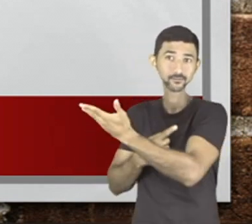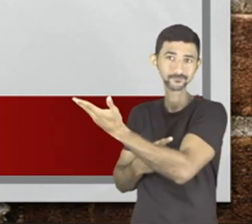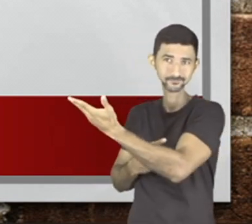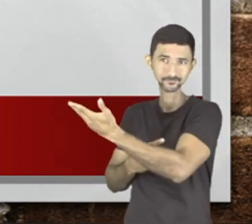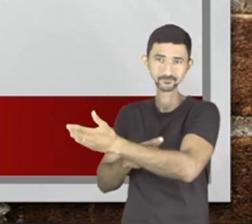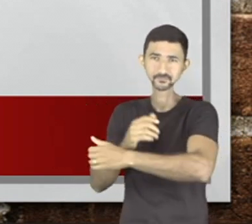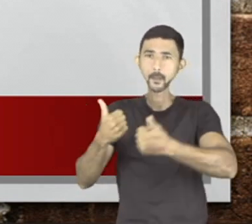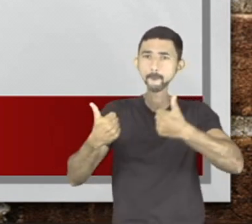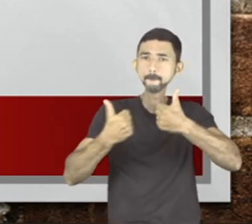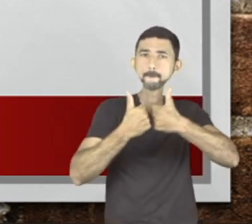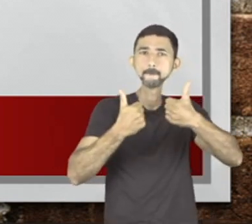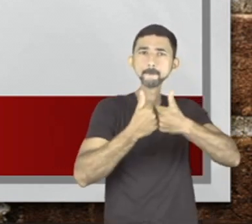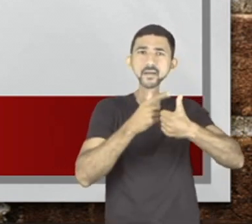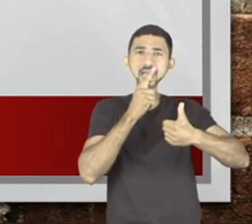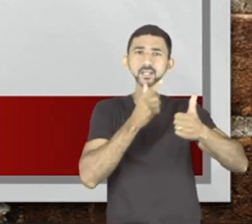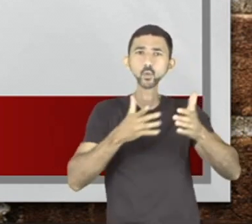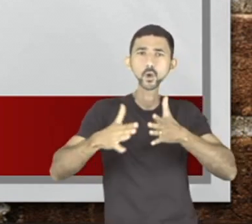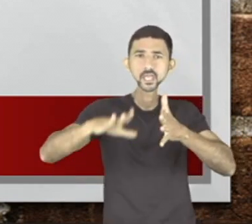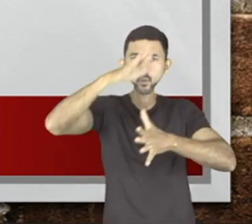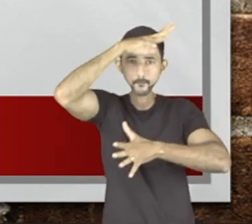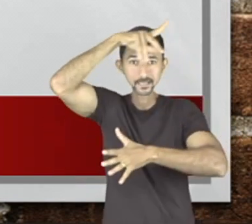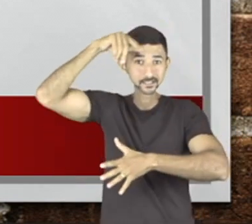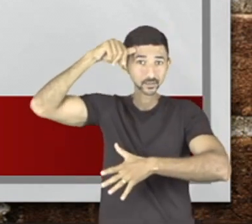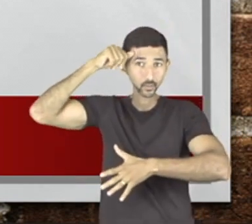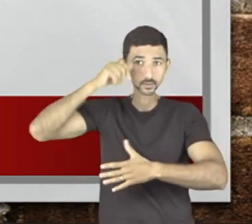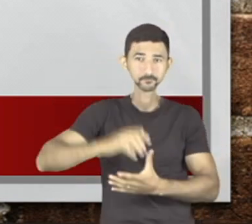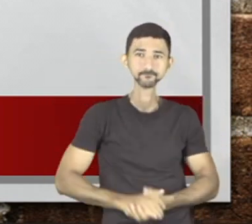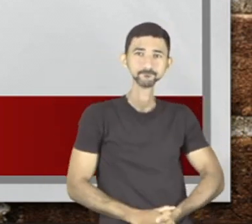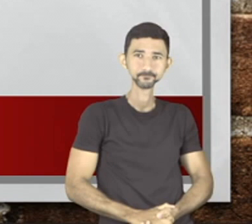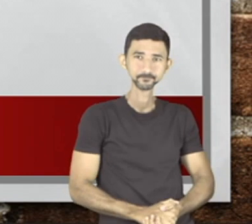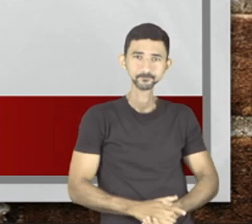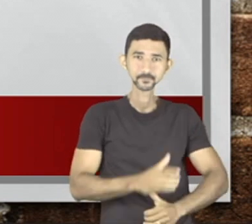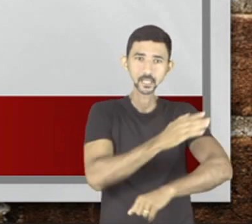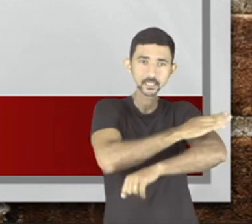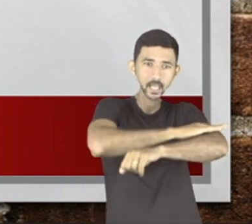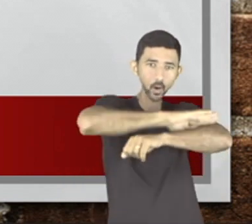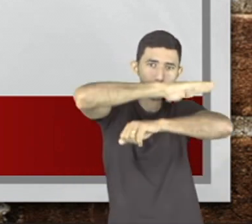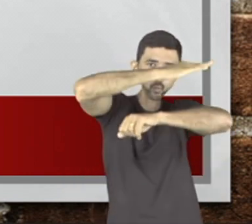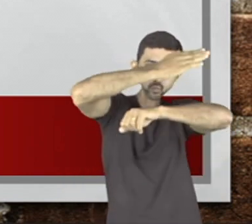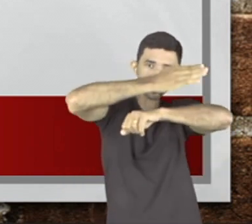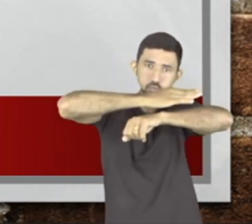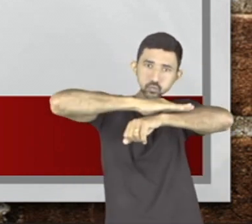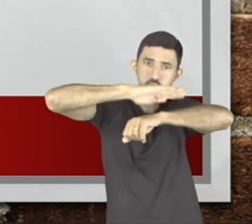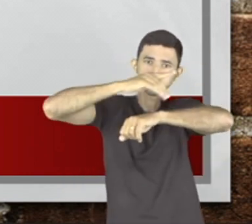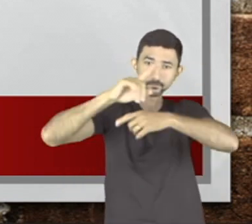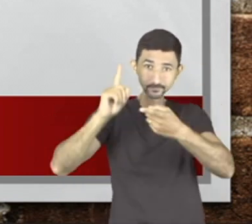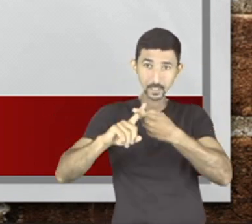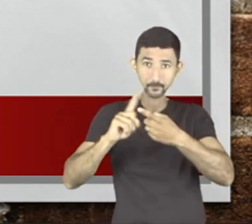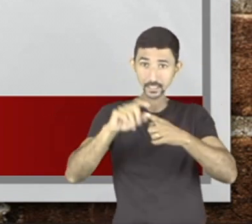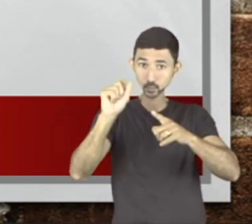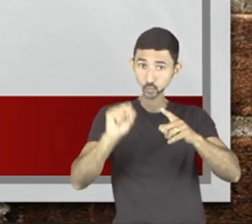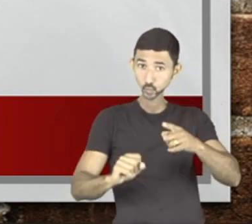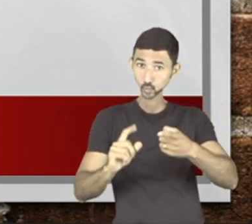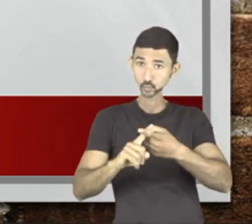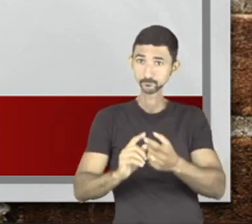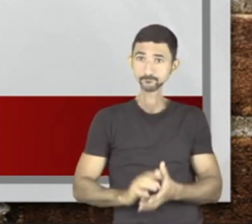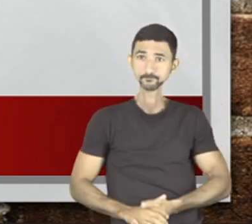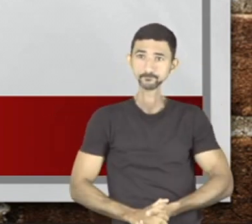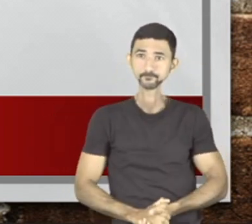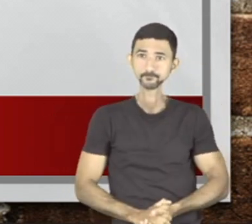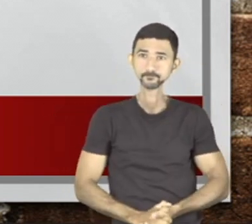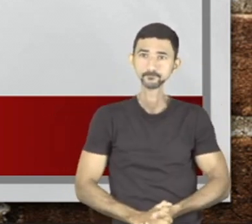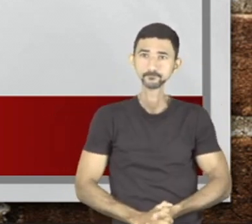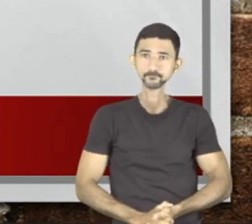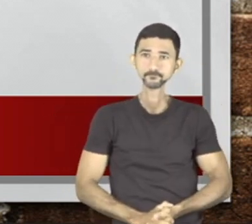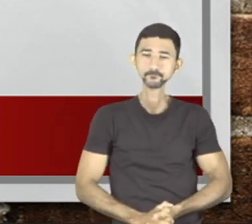as margens do rio Amazonas. Temos serras na região sudeste e sul do Pará e os